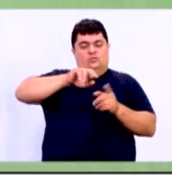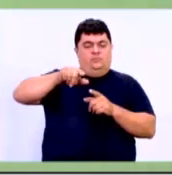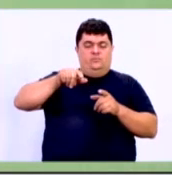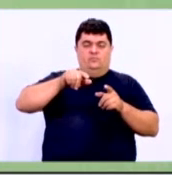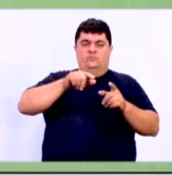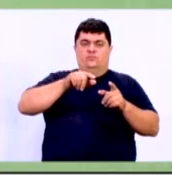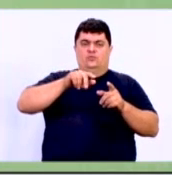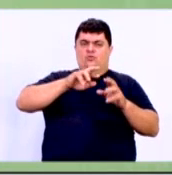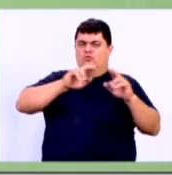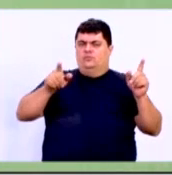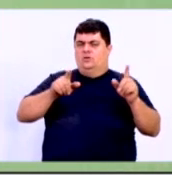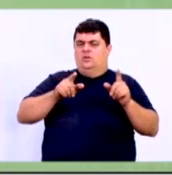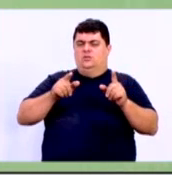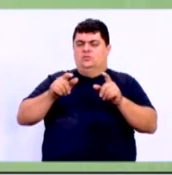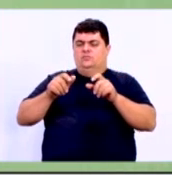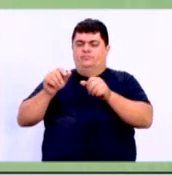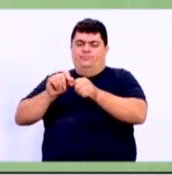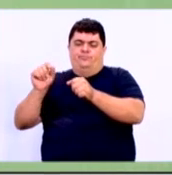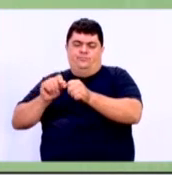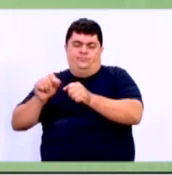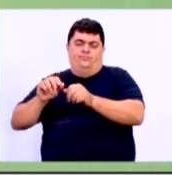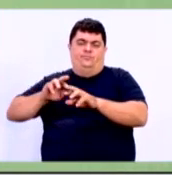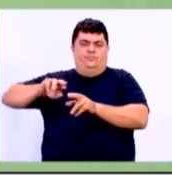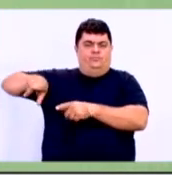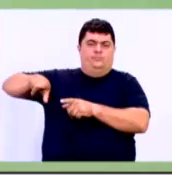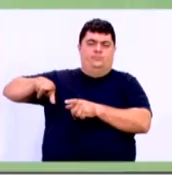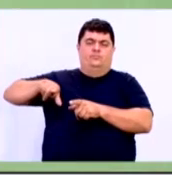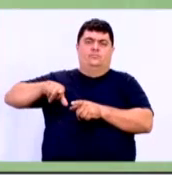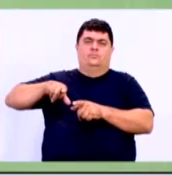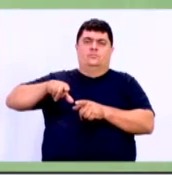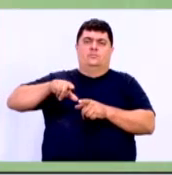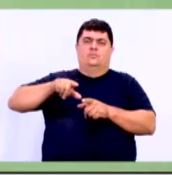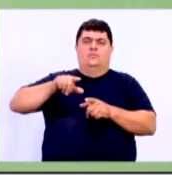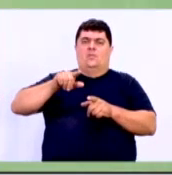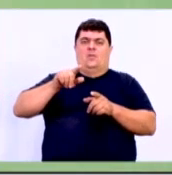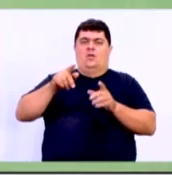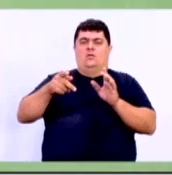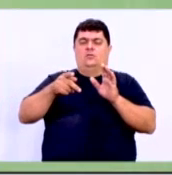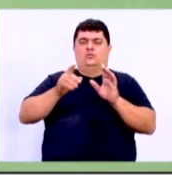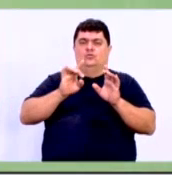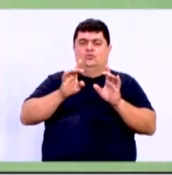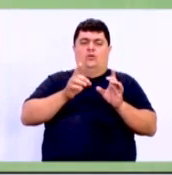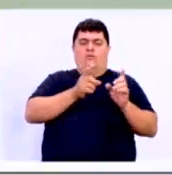efetuados para a produção. Né? Os gastos não efetuados para a produção.